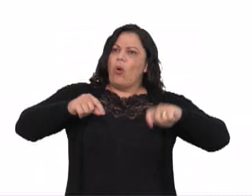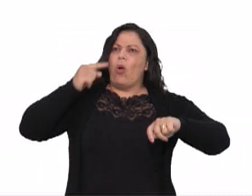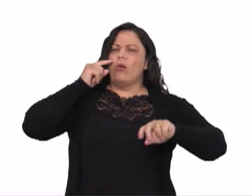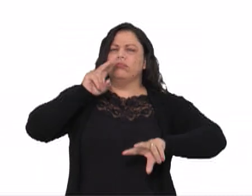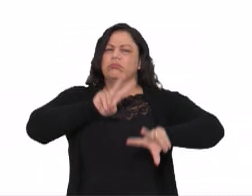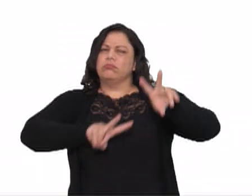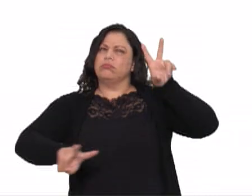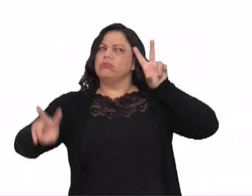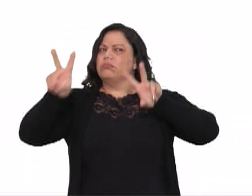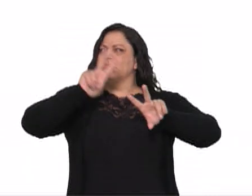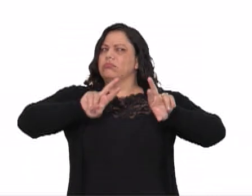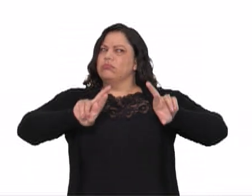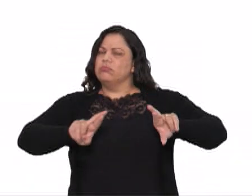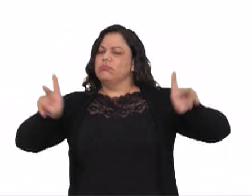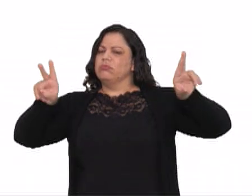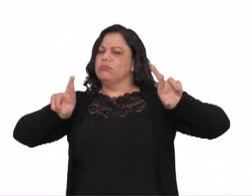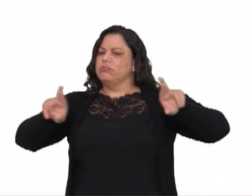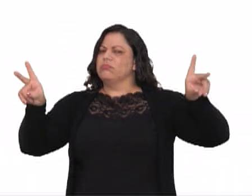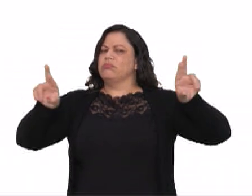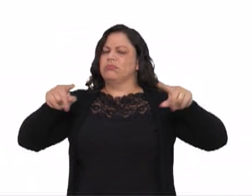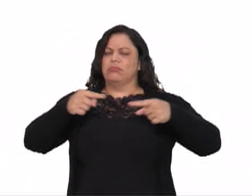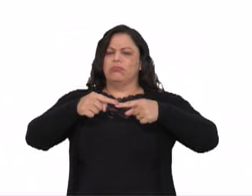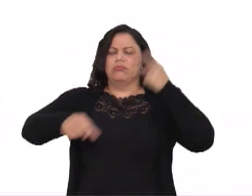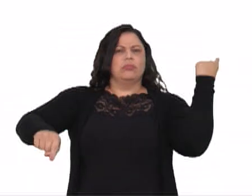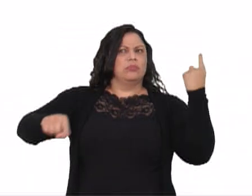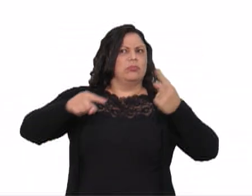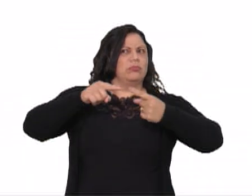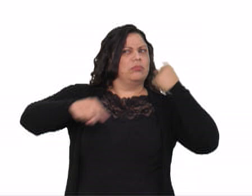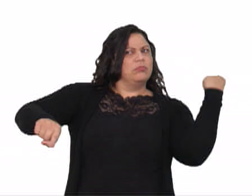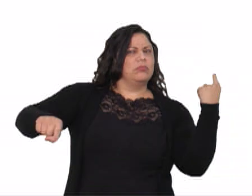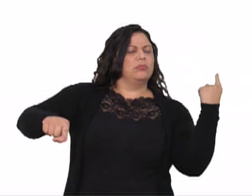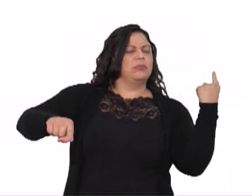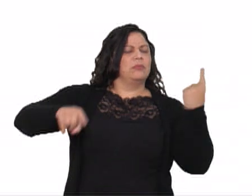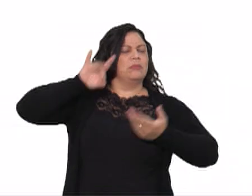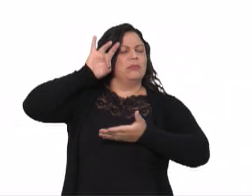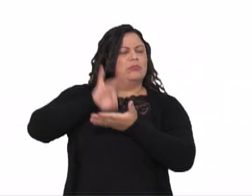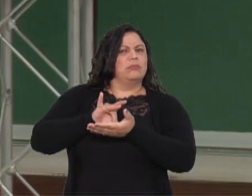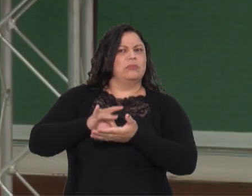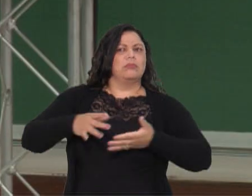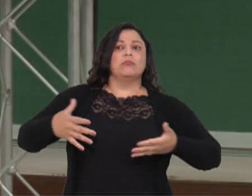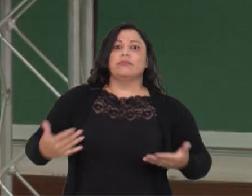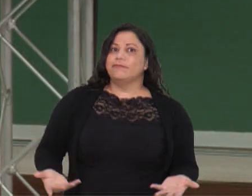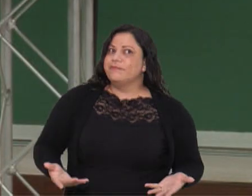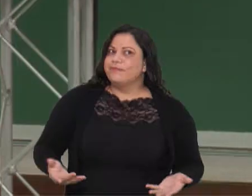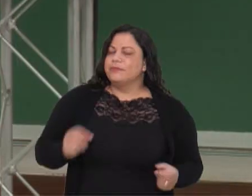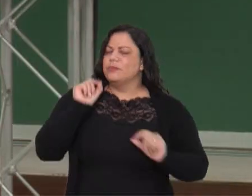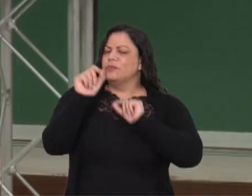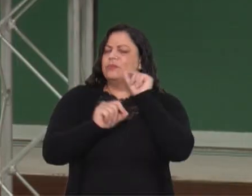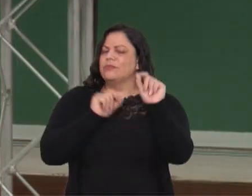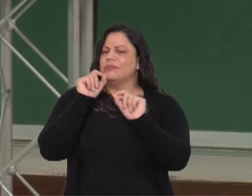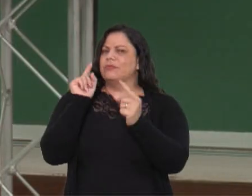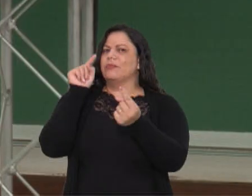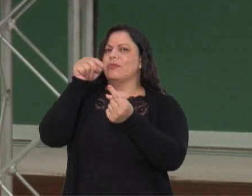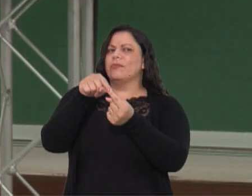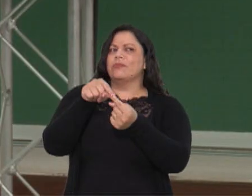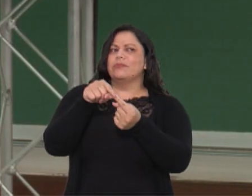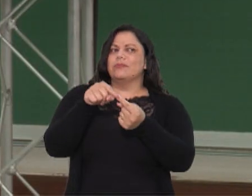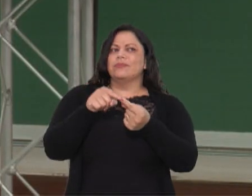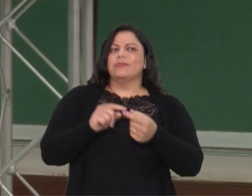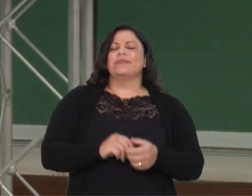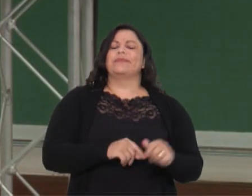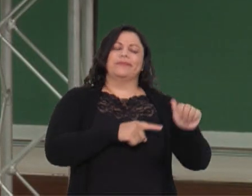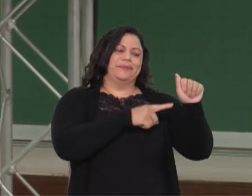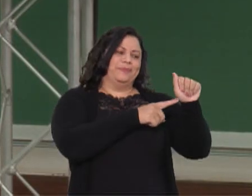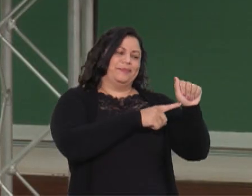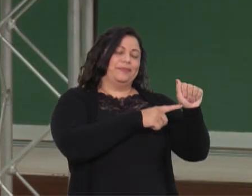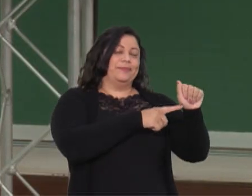vista distintos que contrariam suas afirmações? Qual que é o objetivo aqui? Simples,